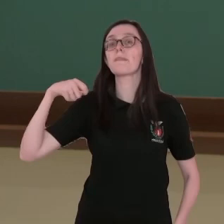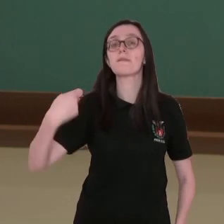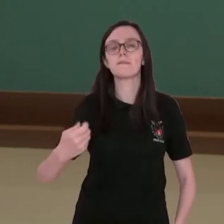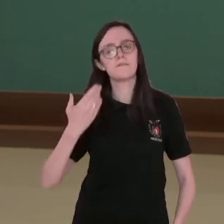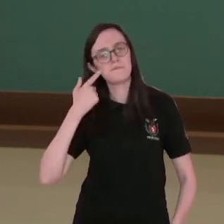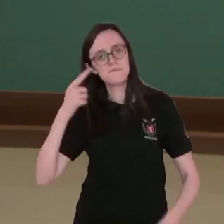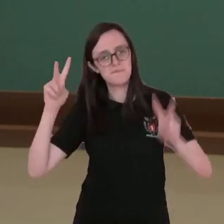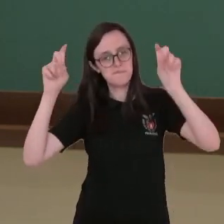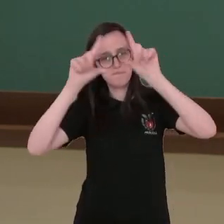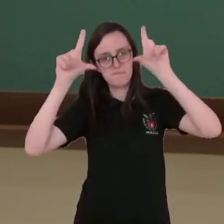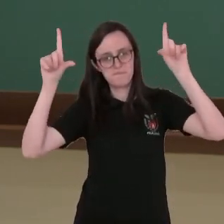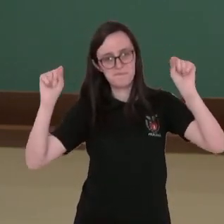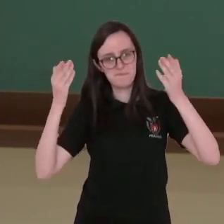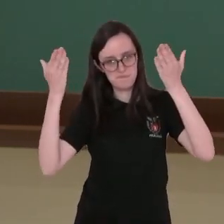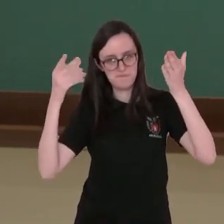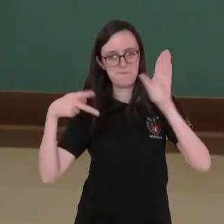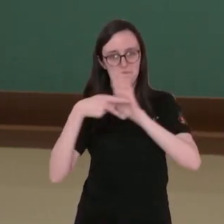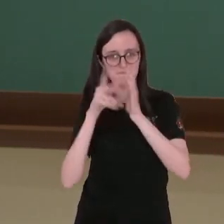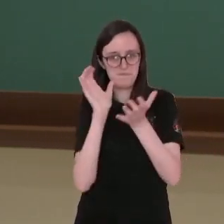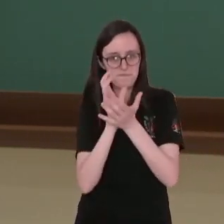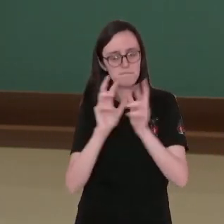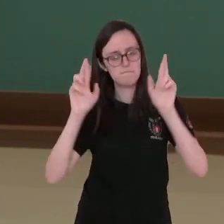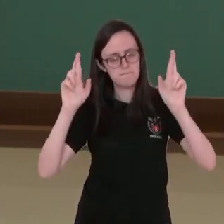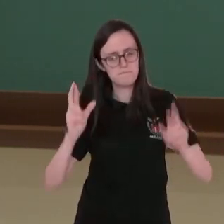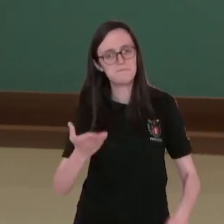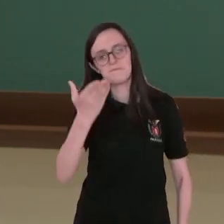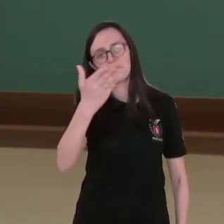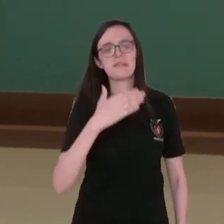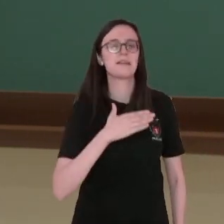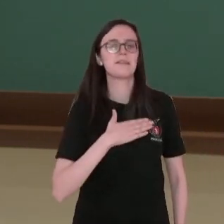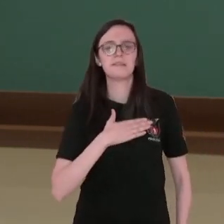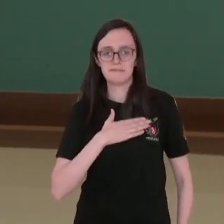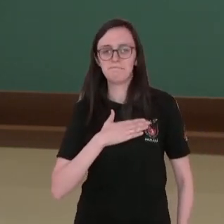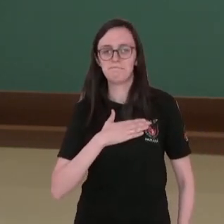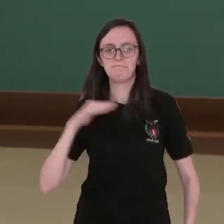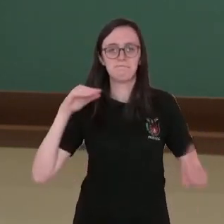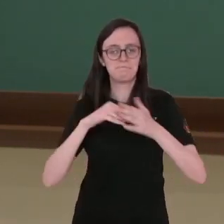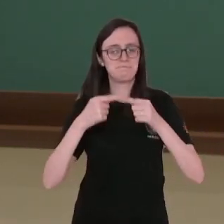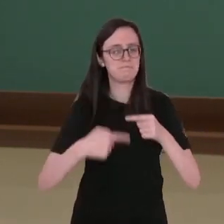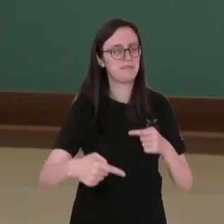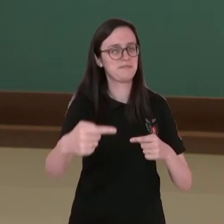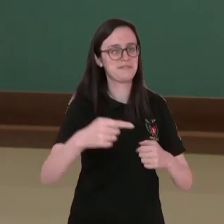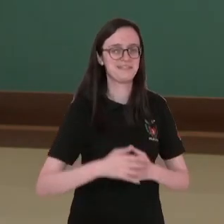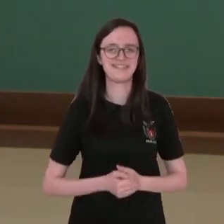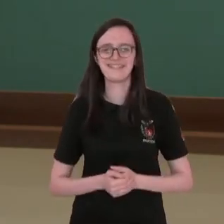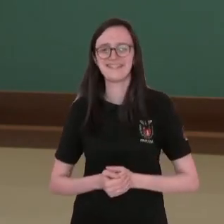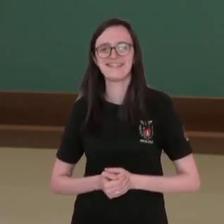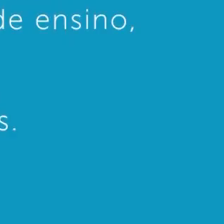equação do segundo grau. Espero que vocês tenham gostado e até breve.